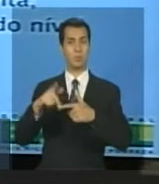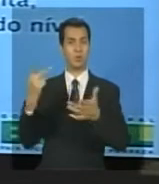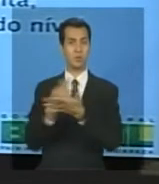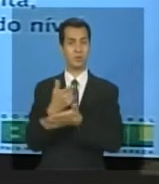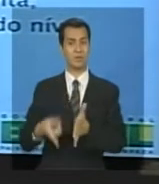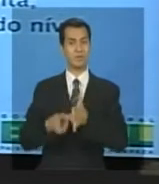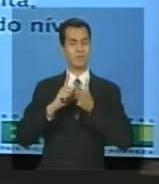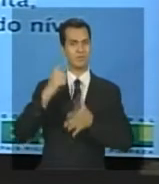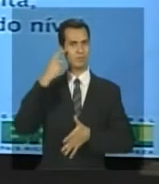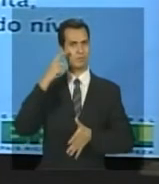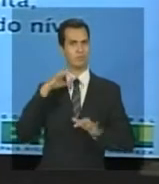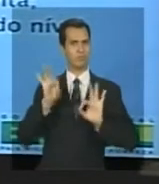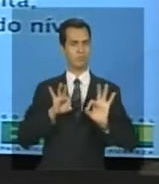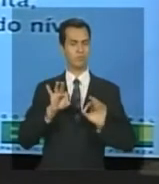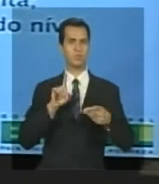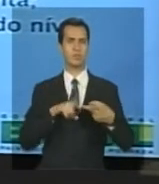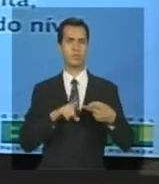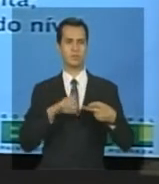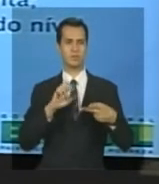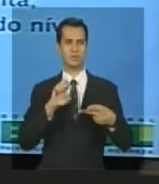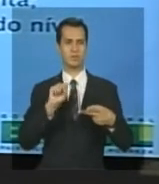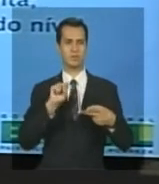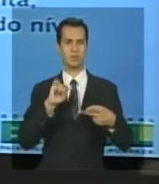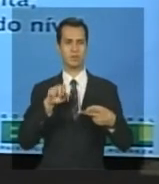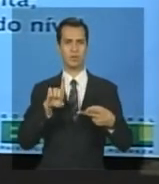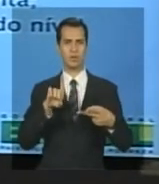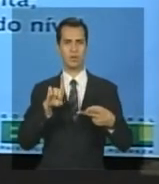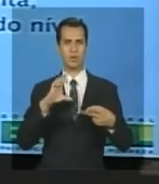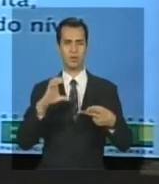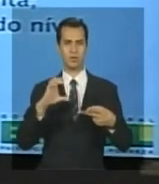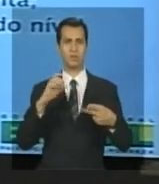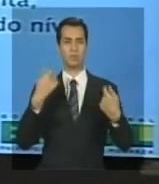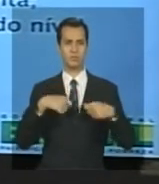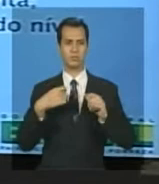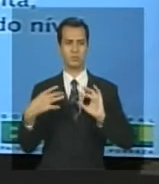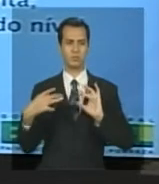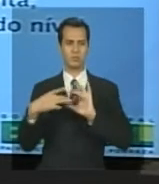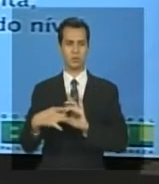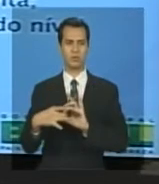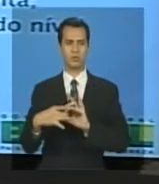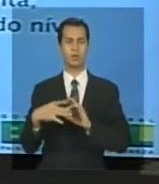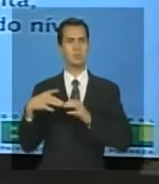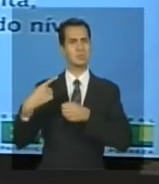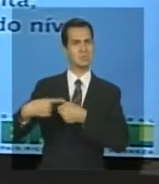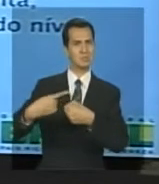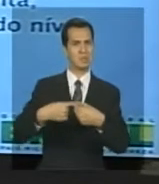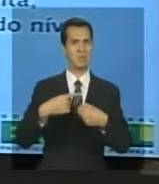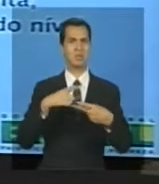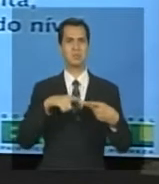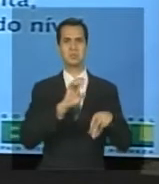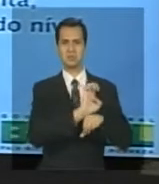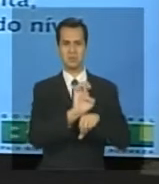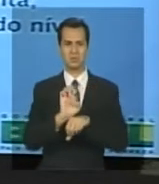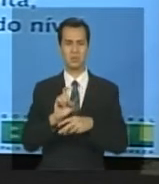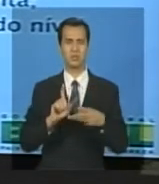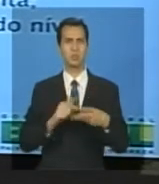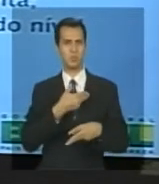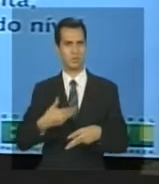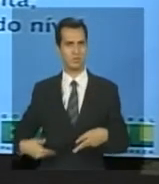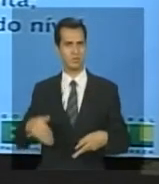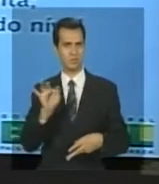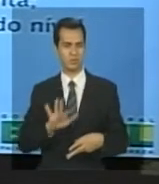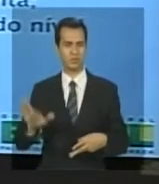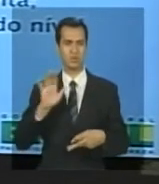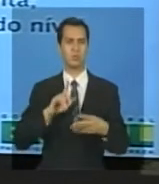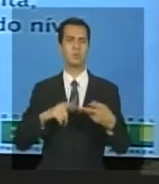integral sim Dexter Nacional de Defesa Civil sejam estados municípios e união seja o mecanismo do Governo Federal sistematização